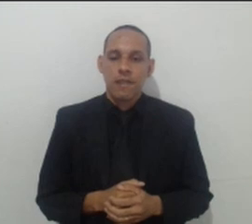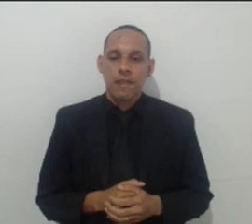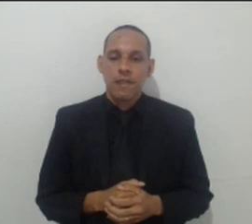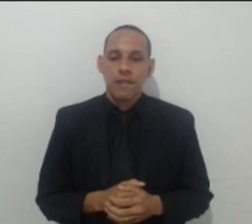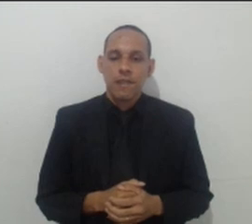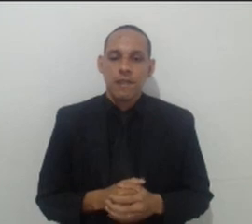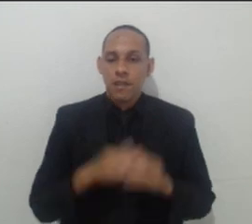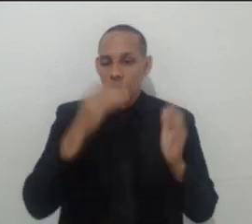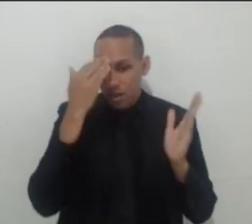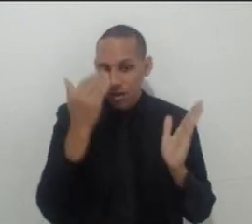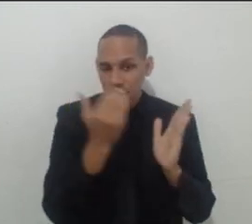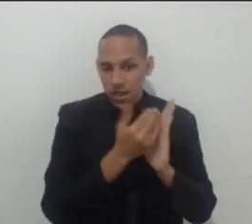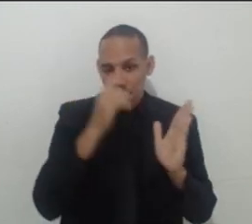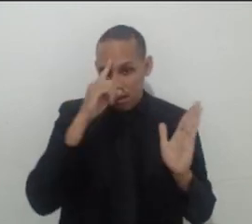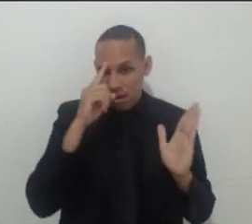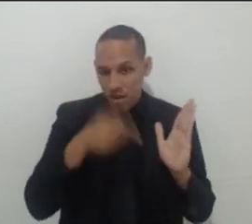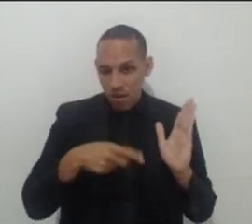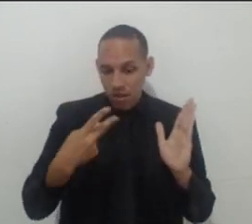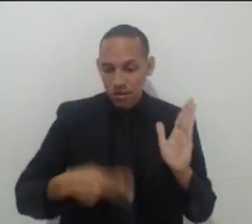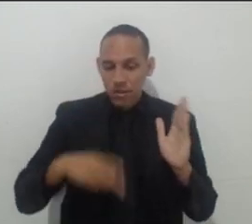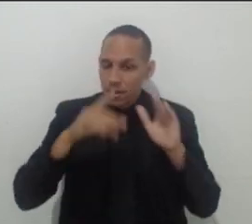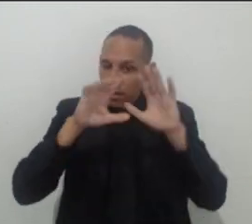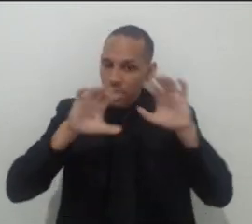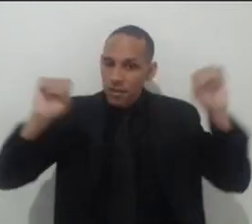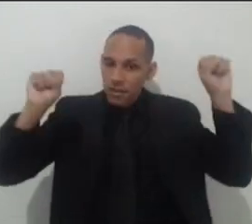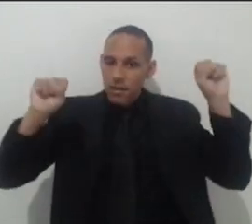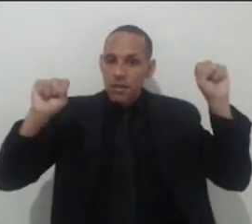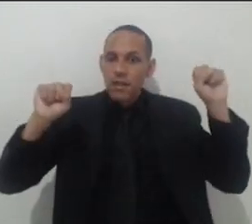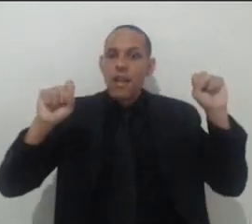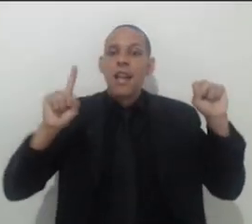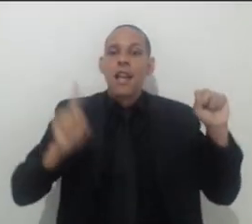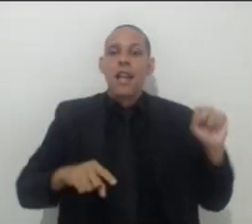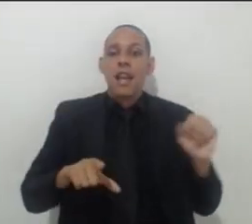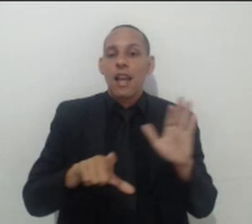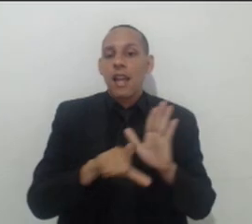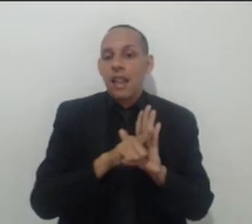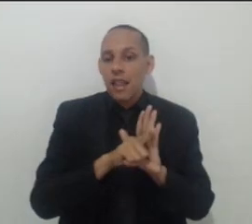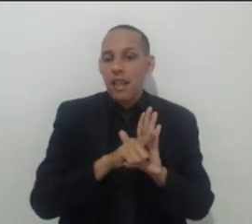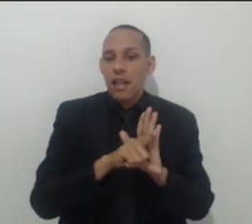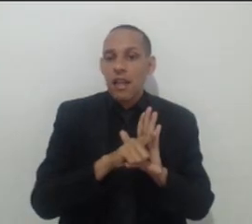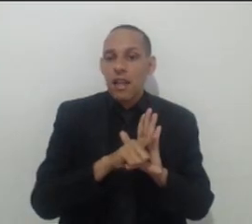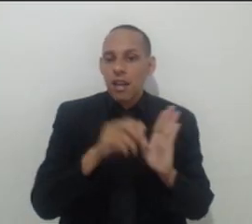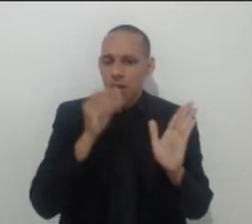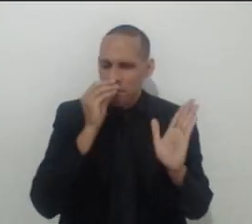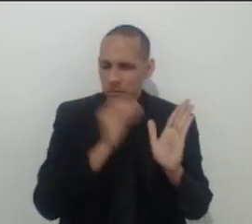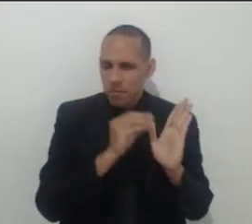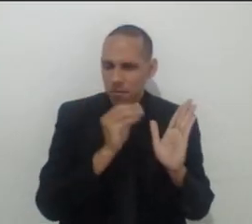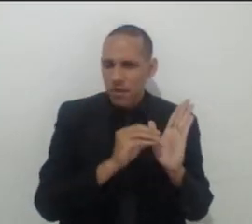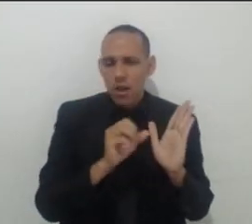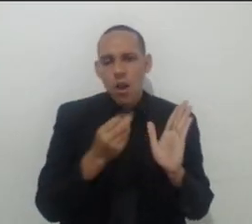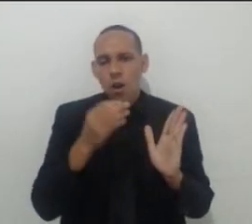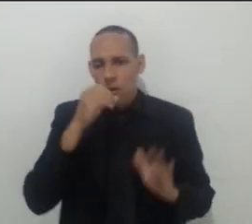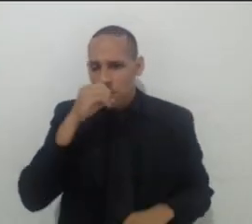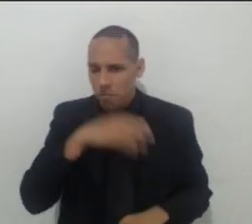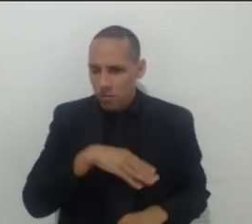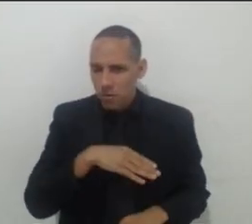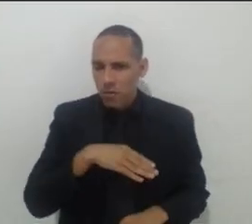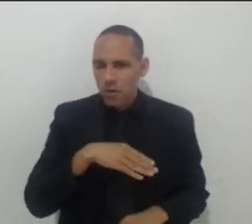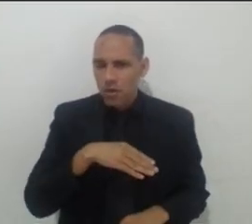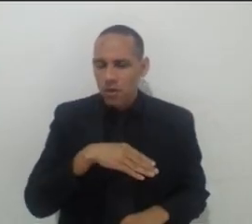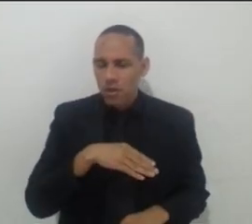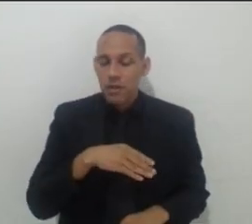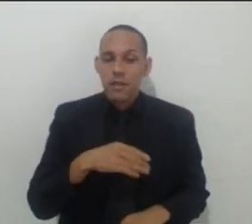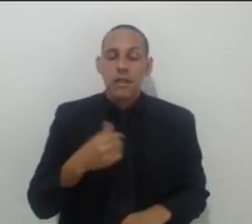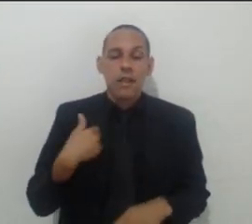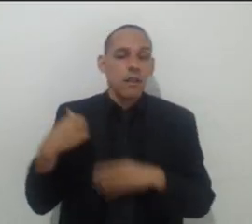obedecer uma ordem deste Tribunal de Justiça é praticar um ato ilegal ou algum abuso de poder. A minha explanação,